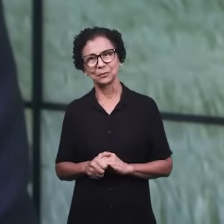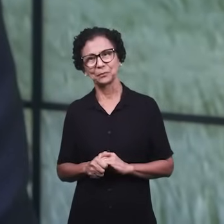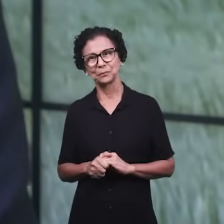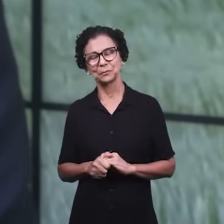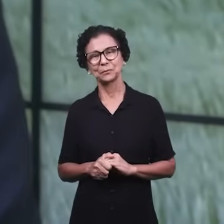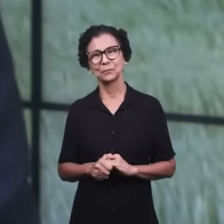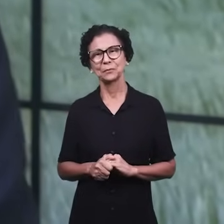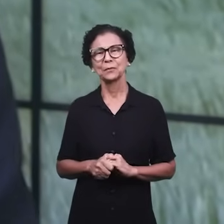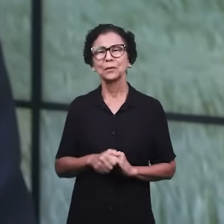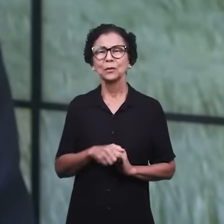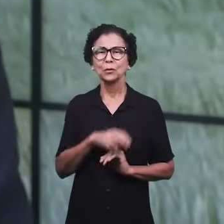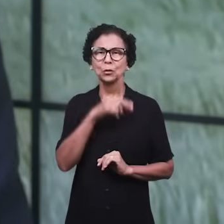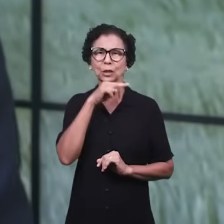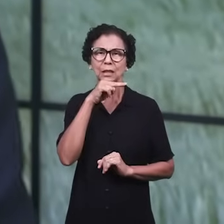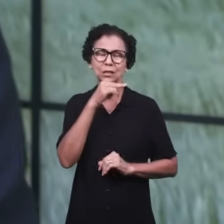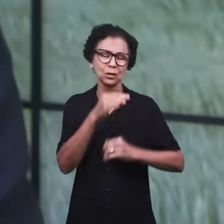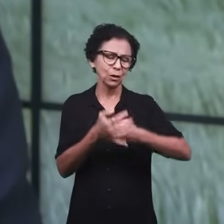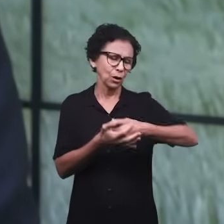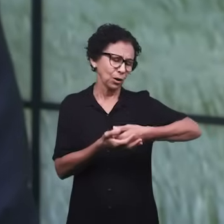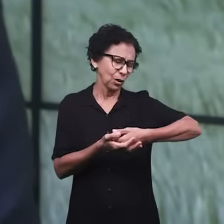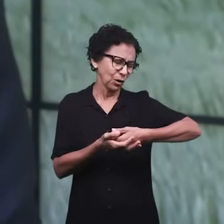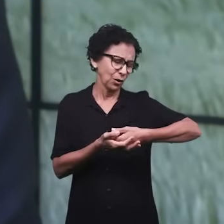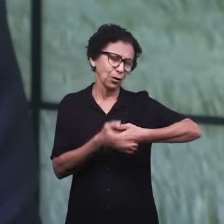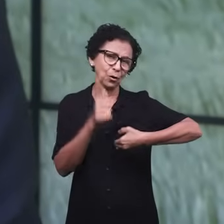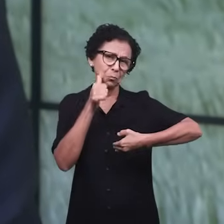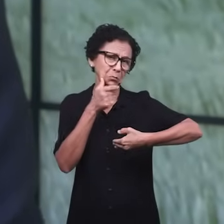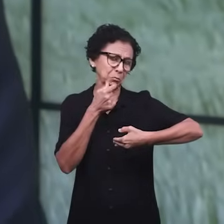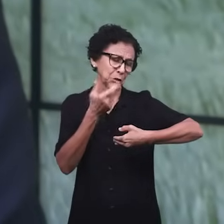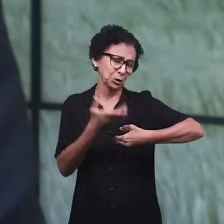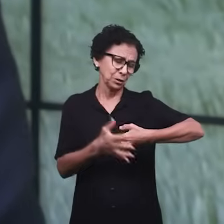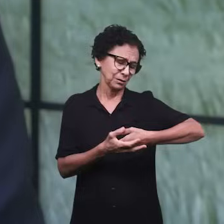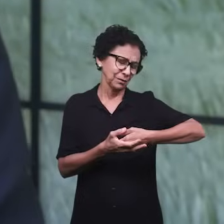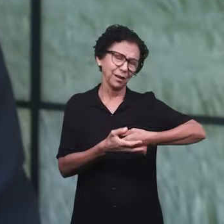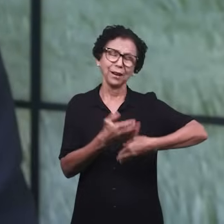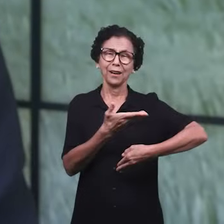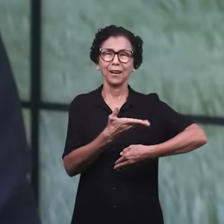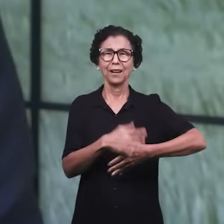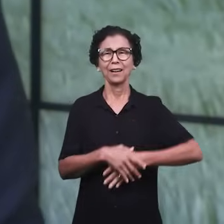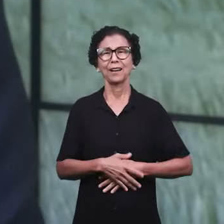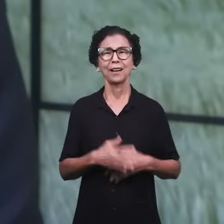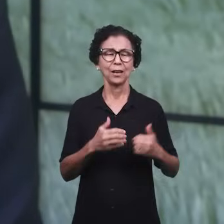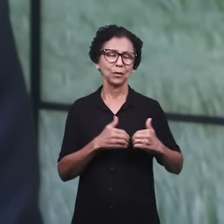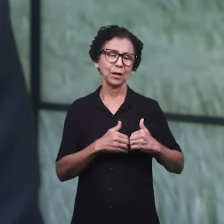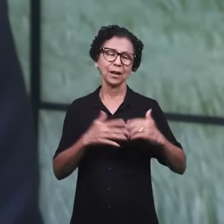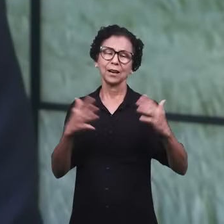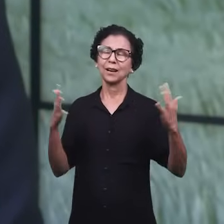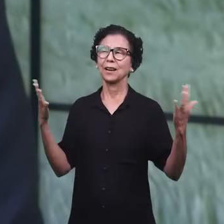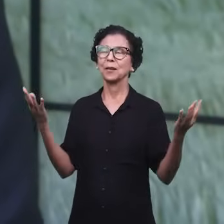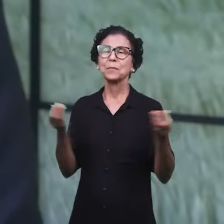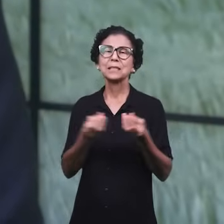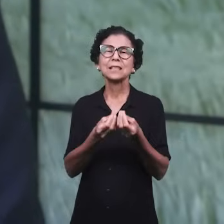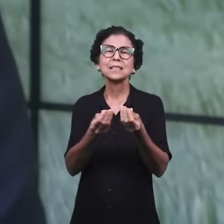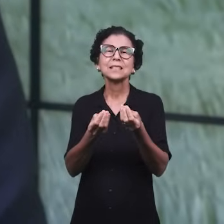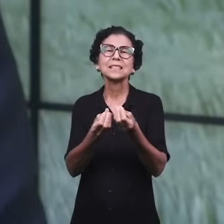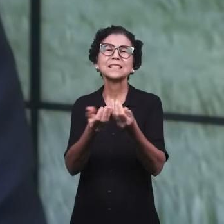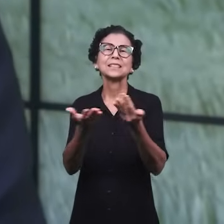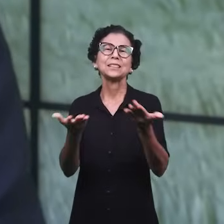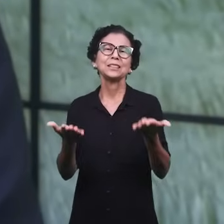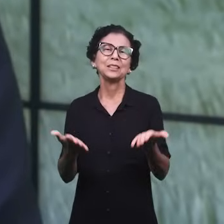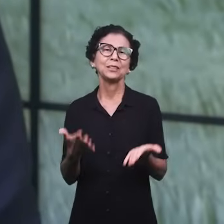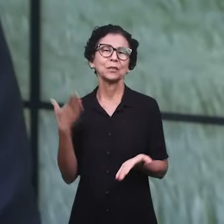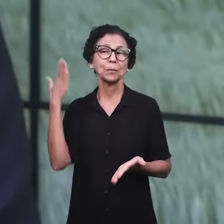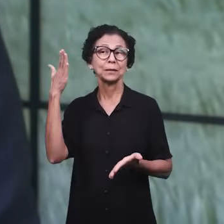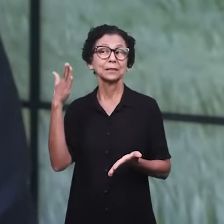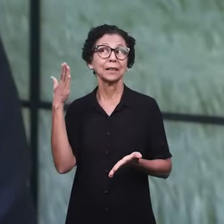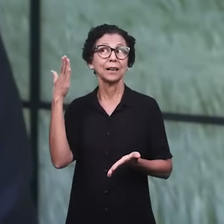em si de tá um netinho ali a netinha o coração tá mais sucetível o coração tá mais aberto a uma palavra porque é uma coisa que é